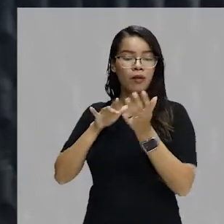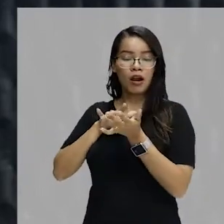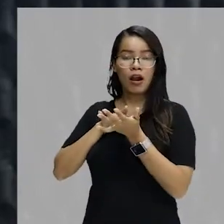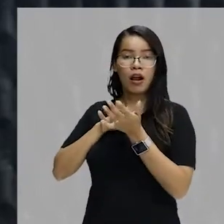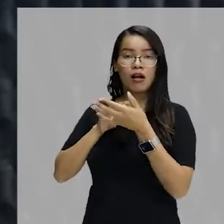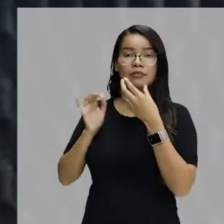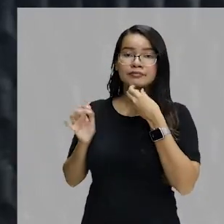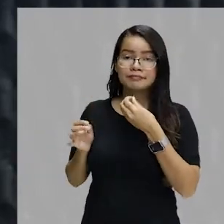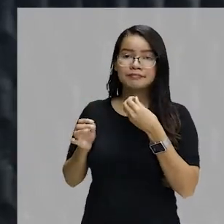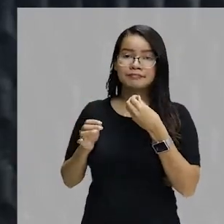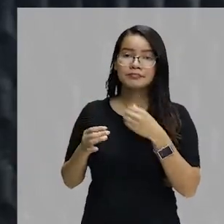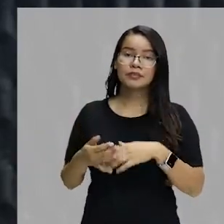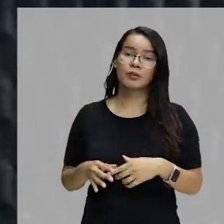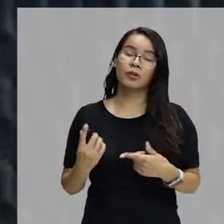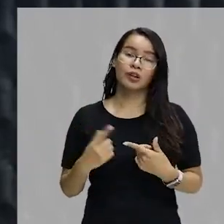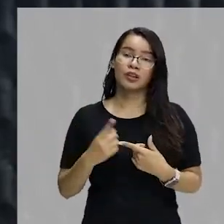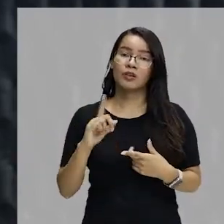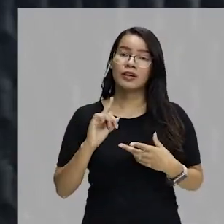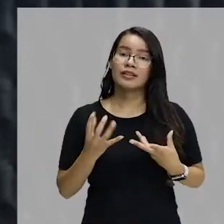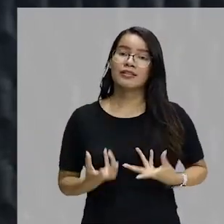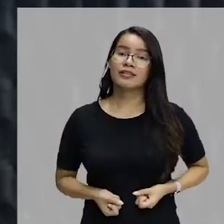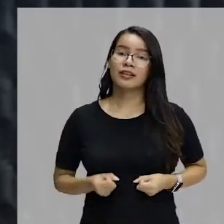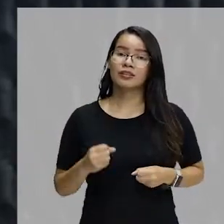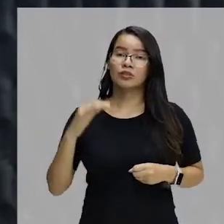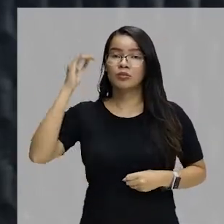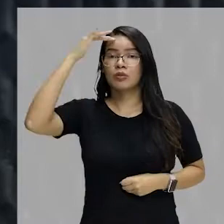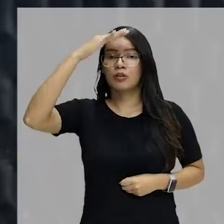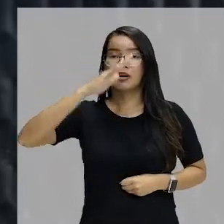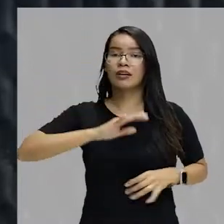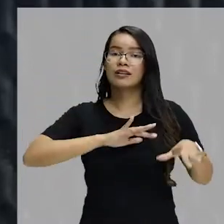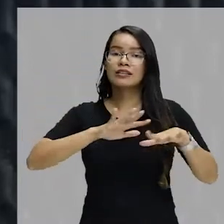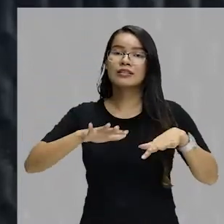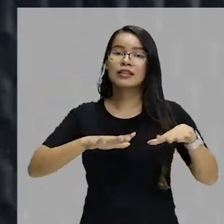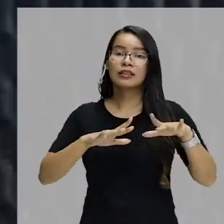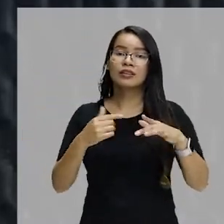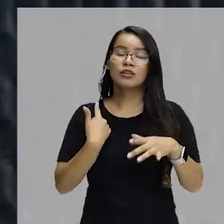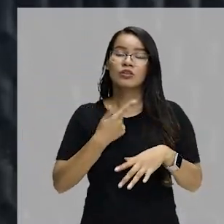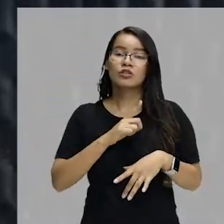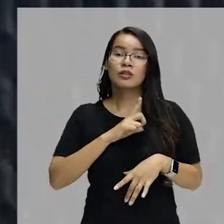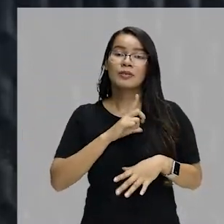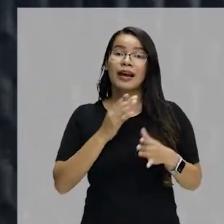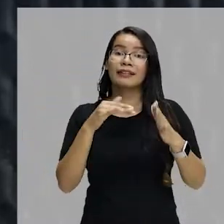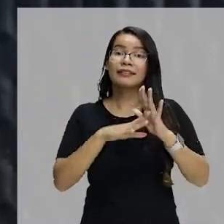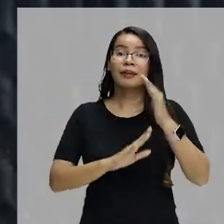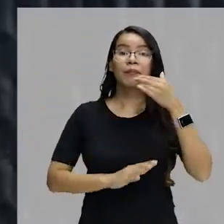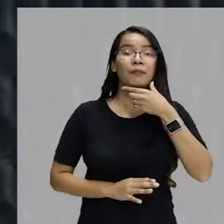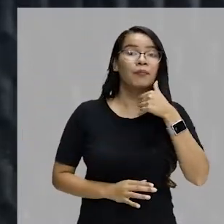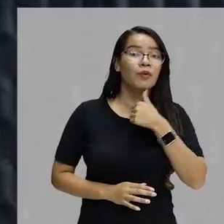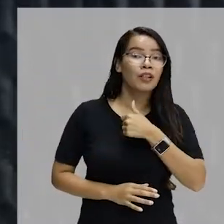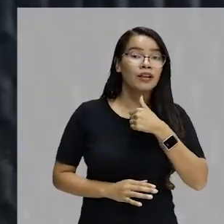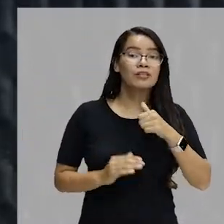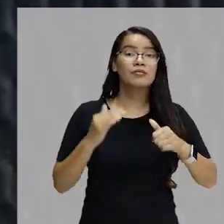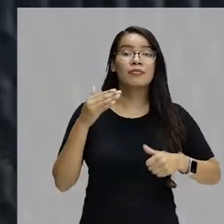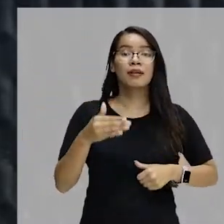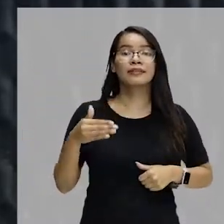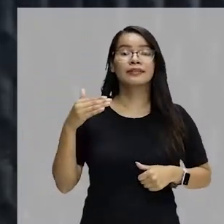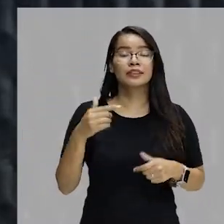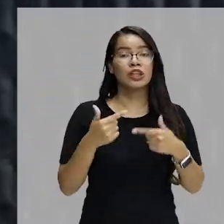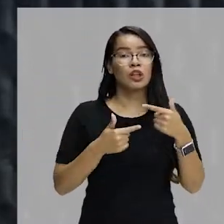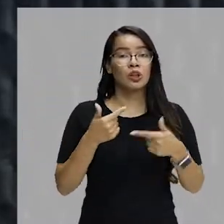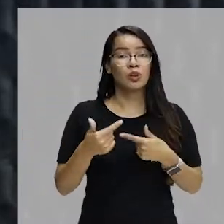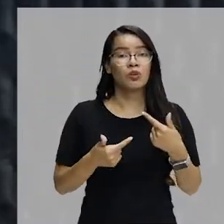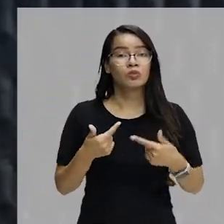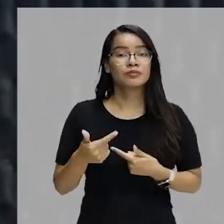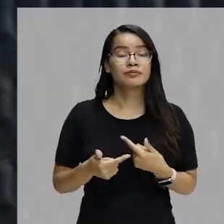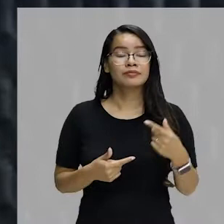exércitos pró-independência. Então nós temos até mesmo a presença de mulheres participando das lutas por esse processo de independência nessas